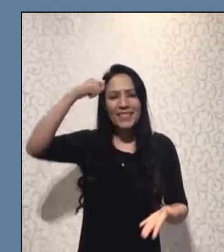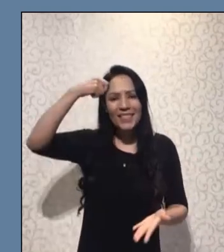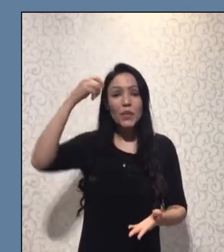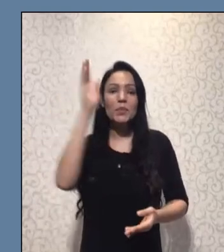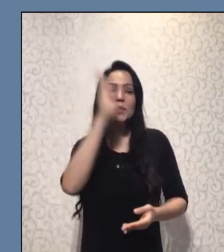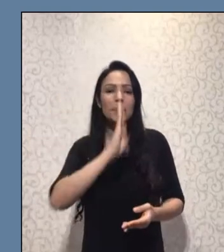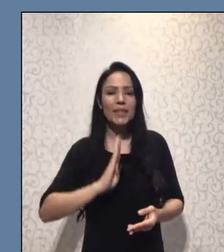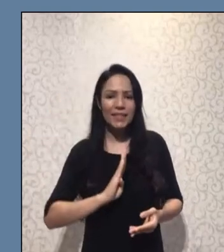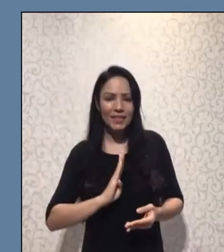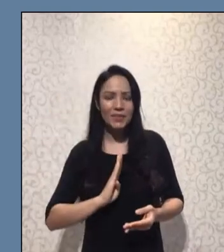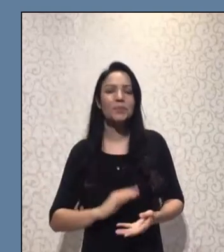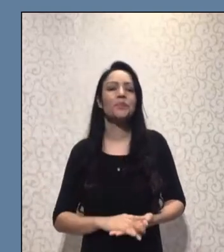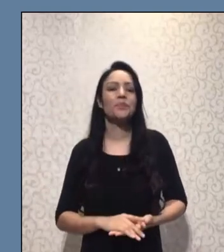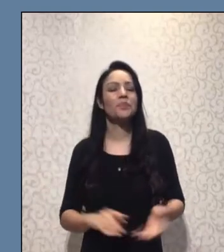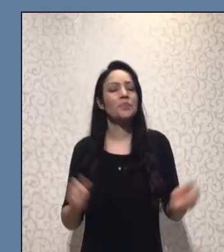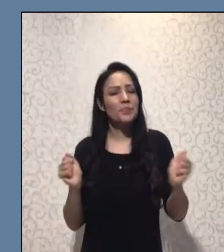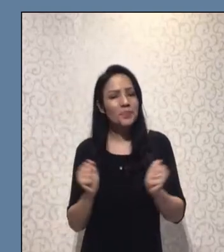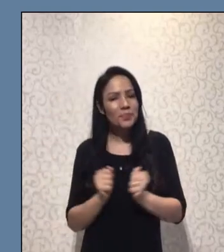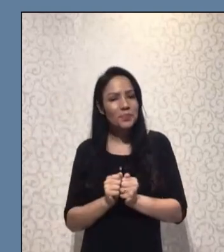com